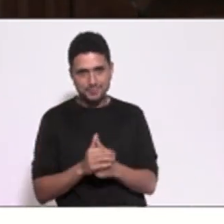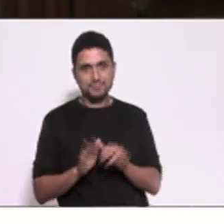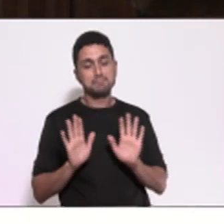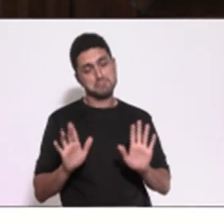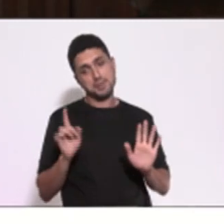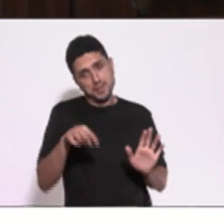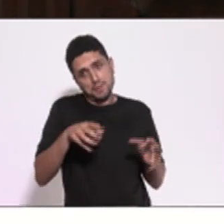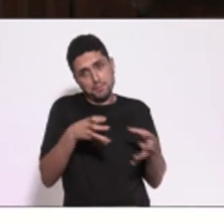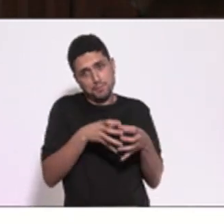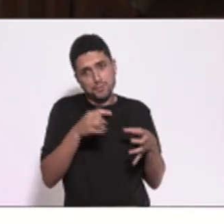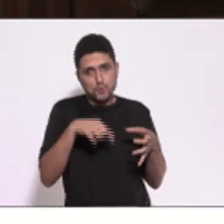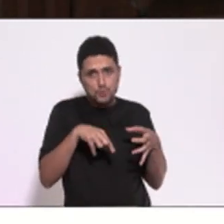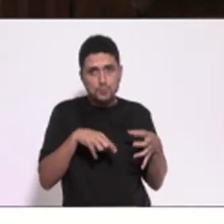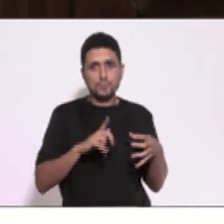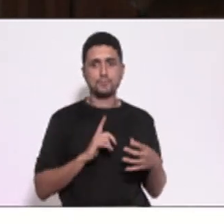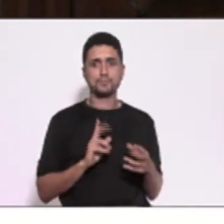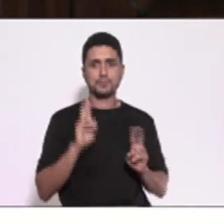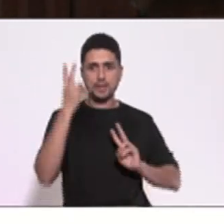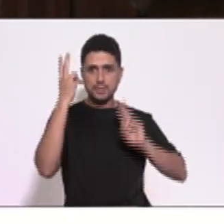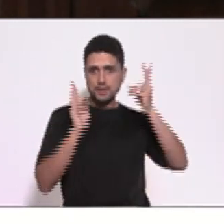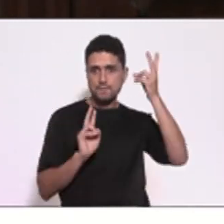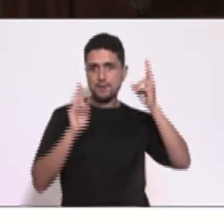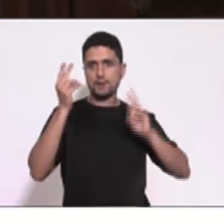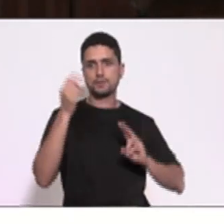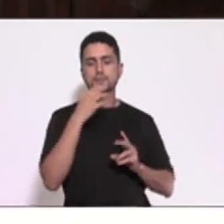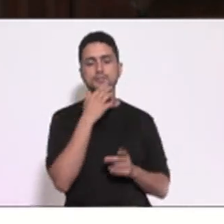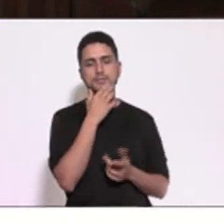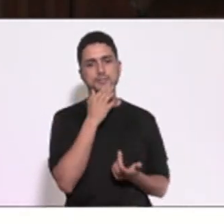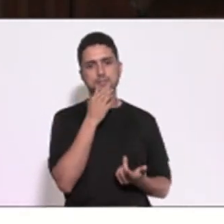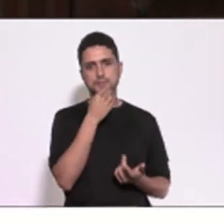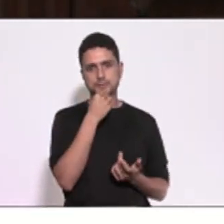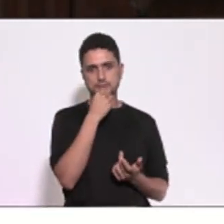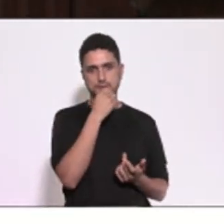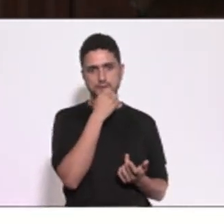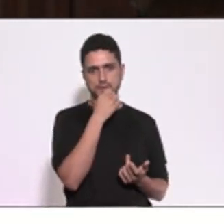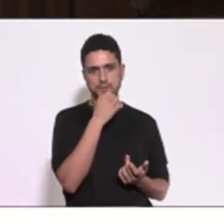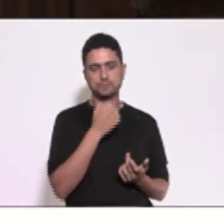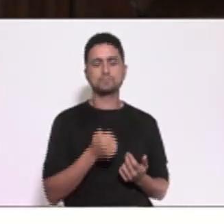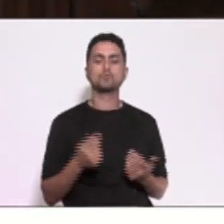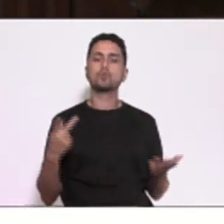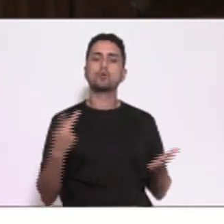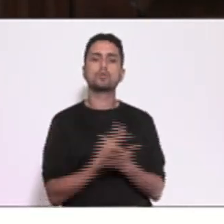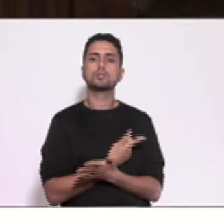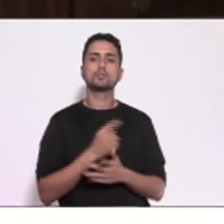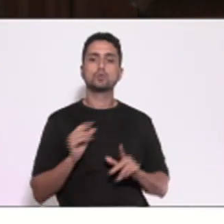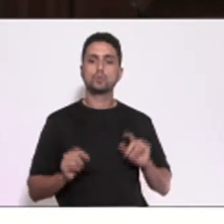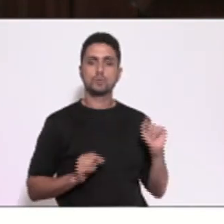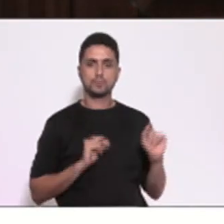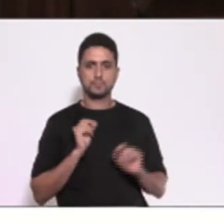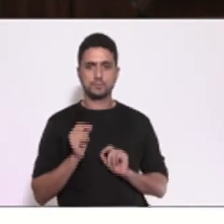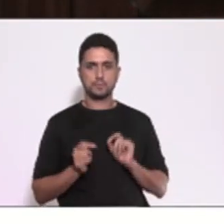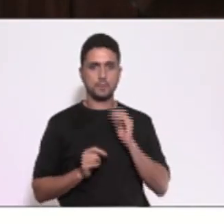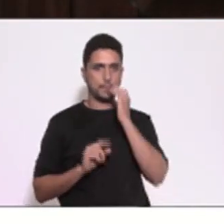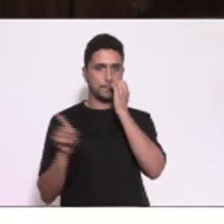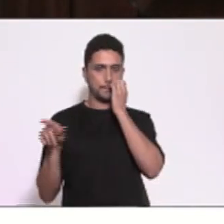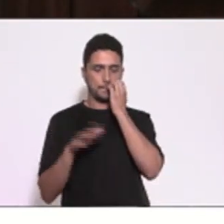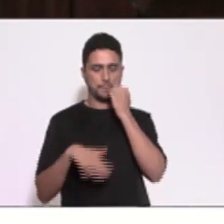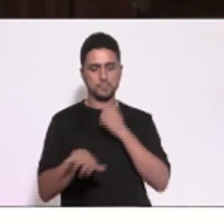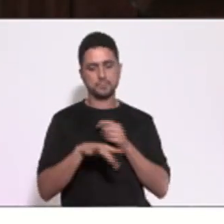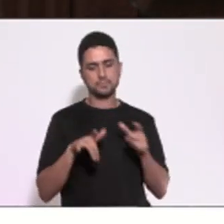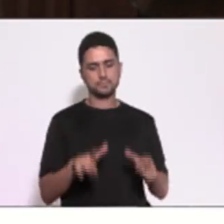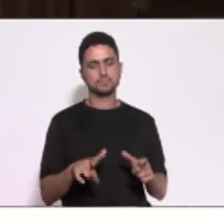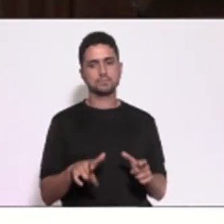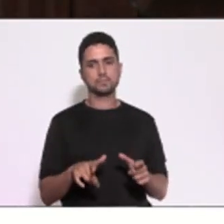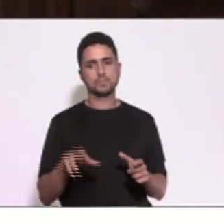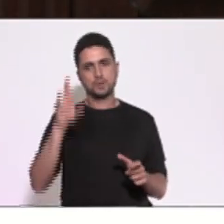A Cobal é da estima geral. E o que acontece lá? Aquele terreno, senhor